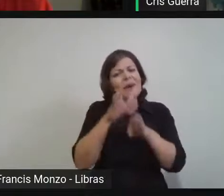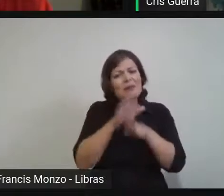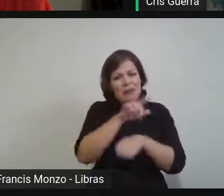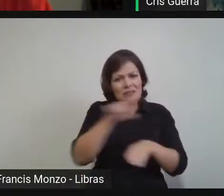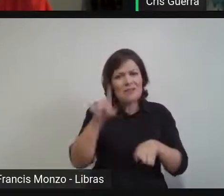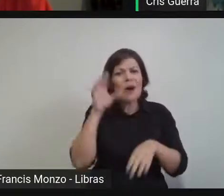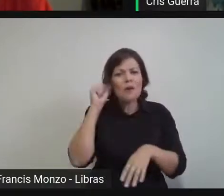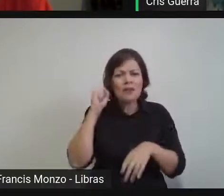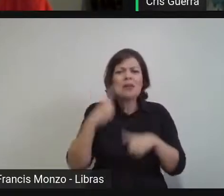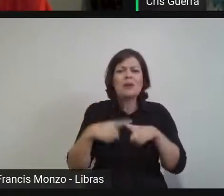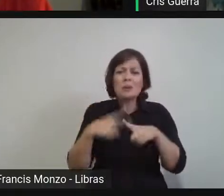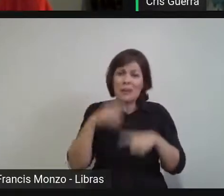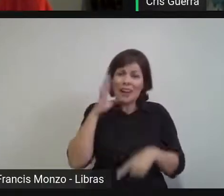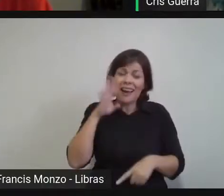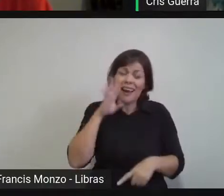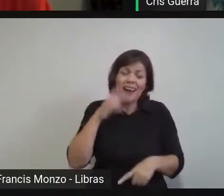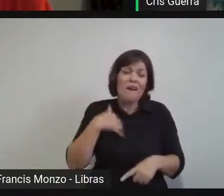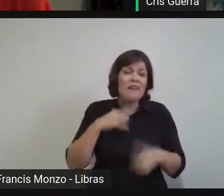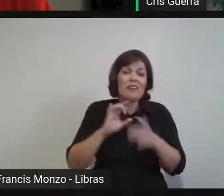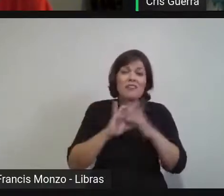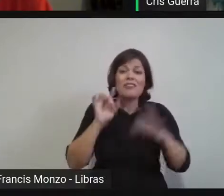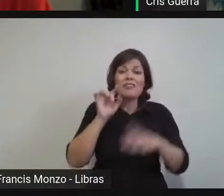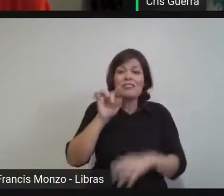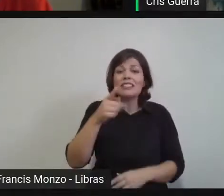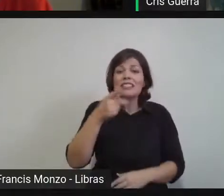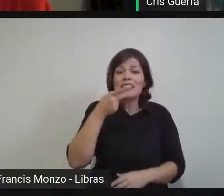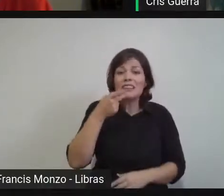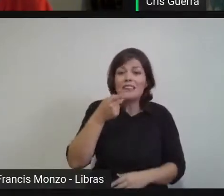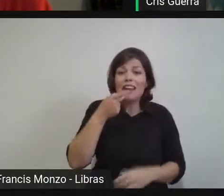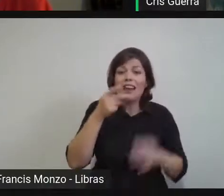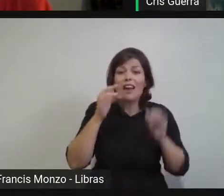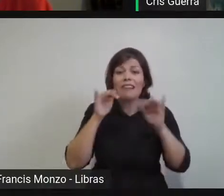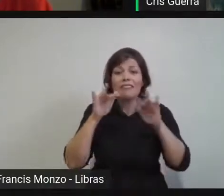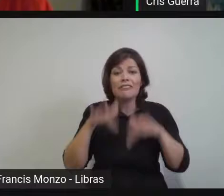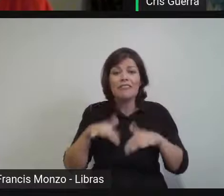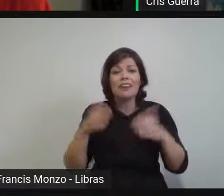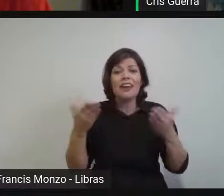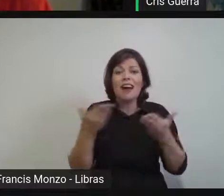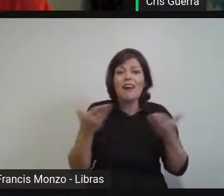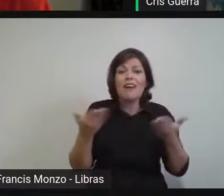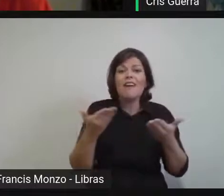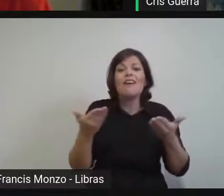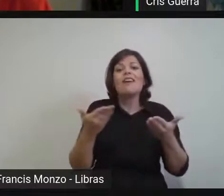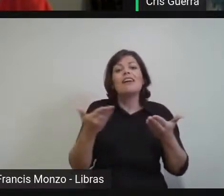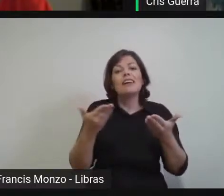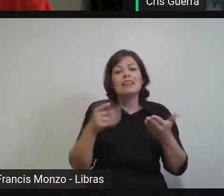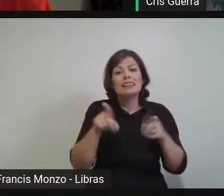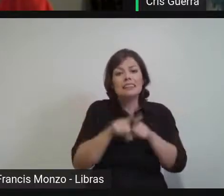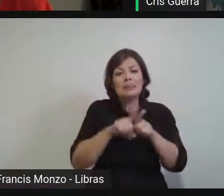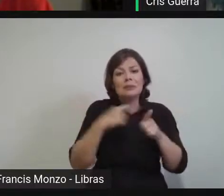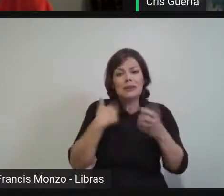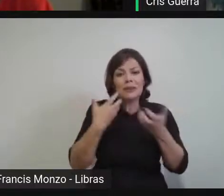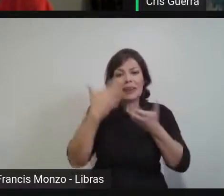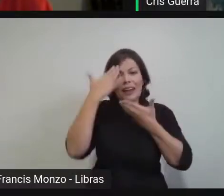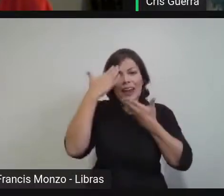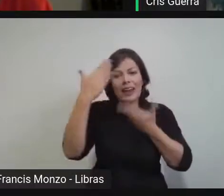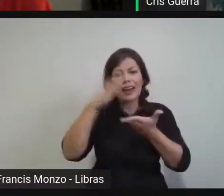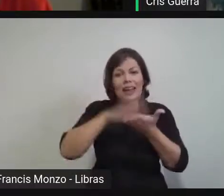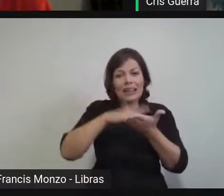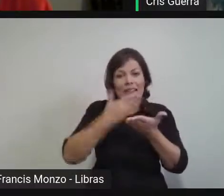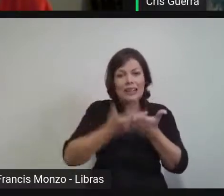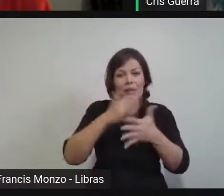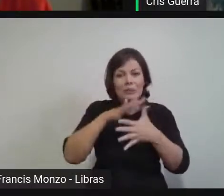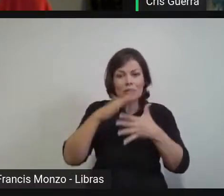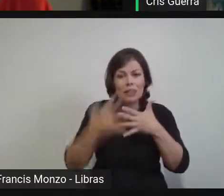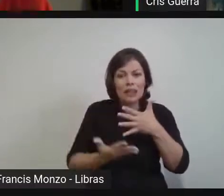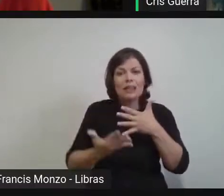espaço aí para você falar, terminar esse bate-papo, agradecer as meninas aqui, as intérpretes de Libras,